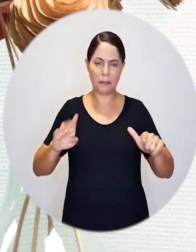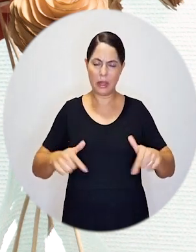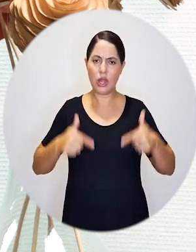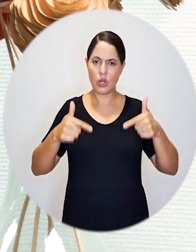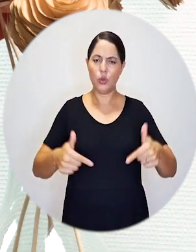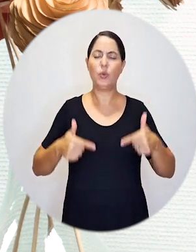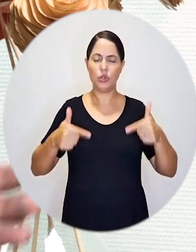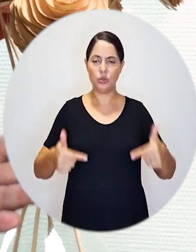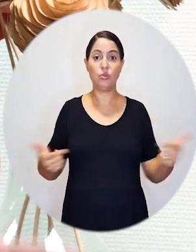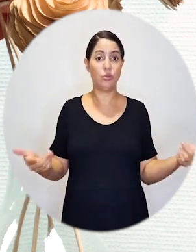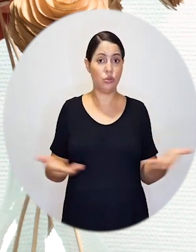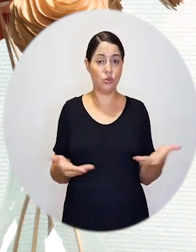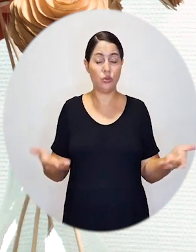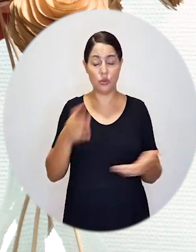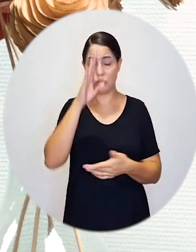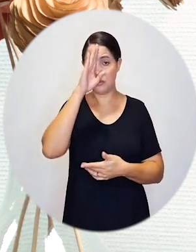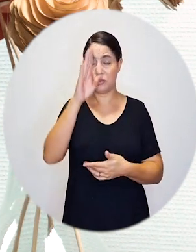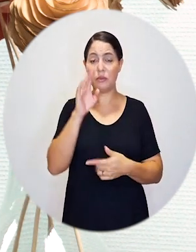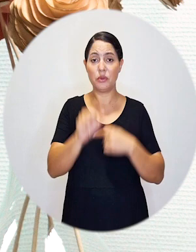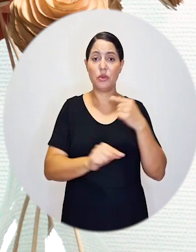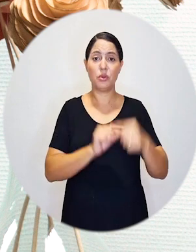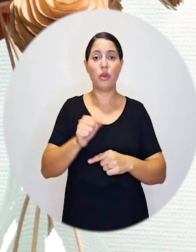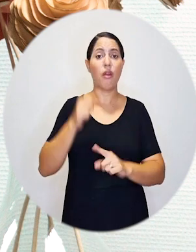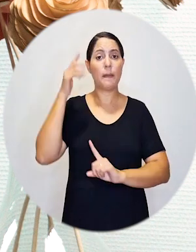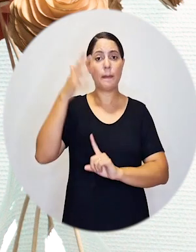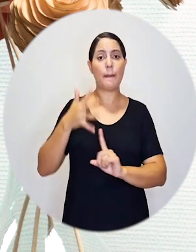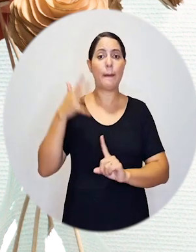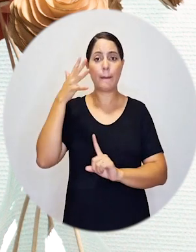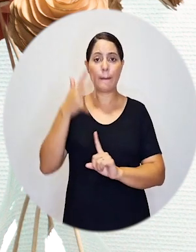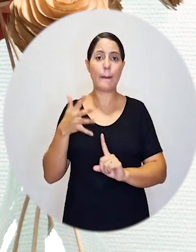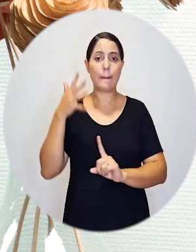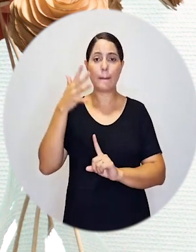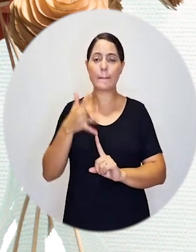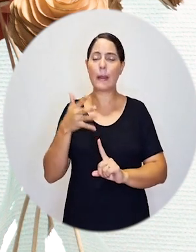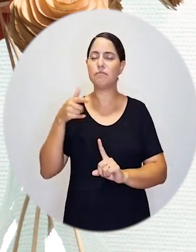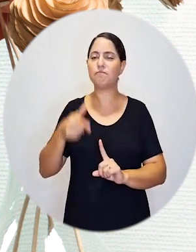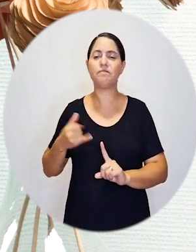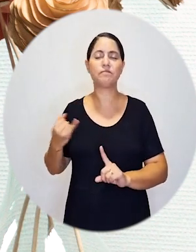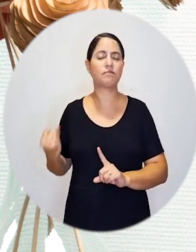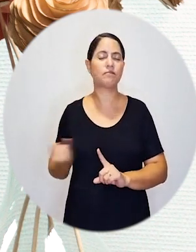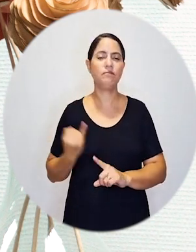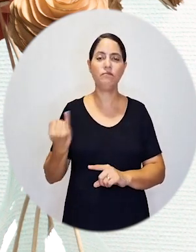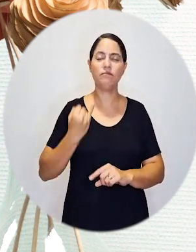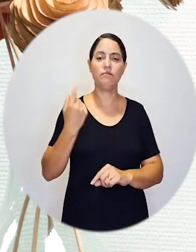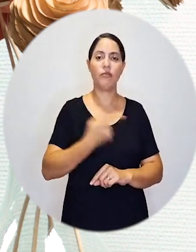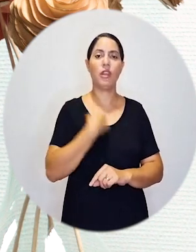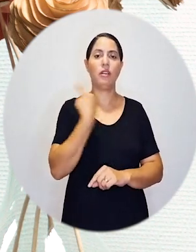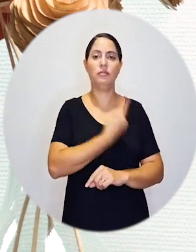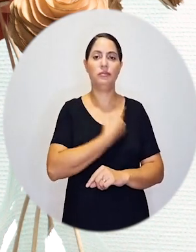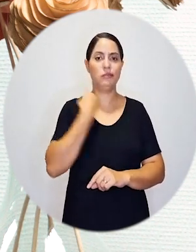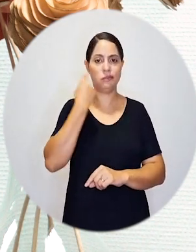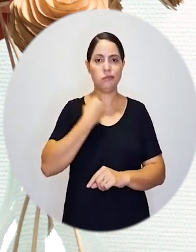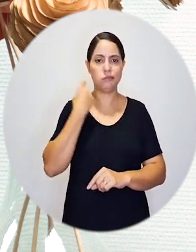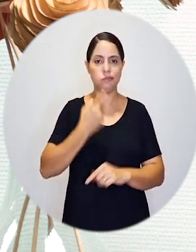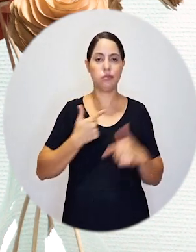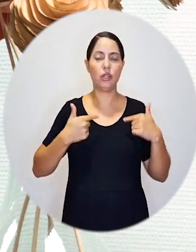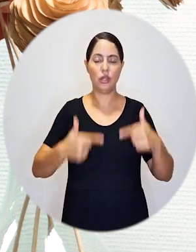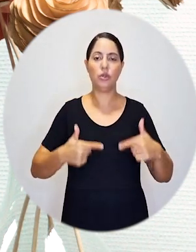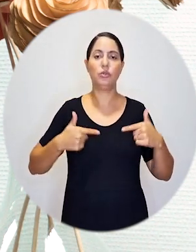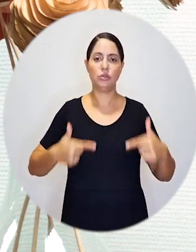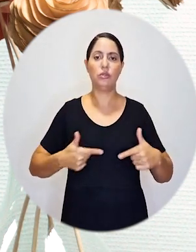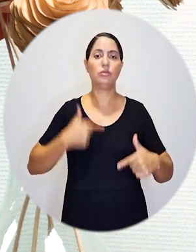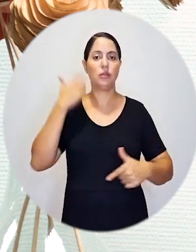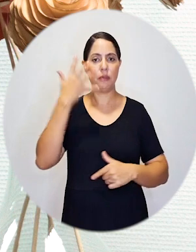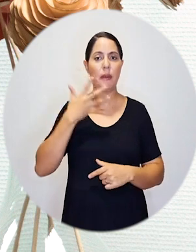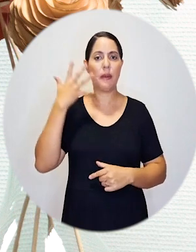e a principal delas que se dá hoje na luta pela preservação da sustentação oral, da importância do uso da palavra pela advocacia, porque essa